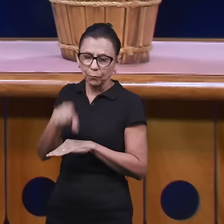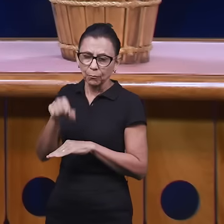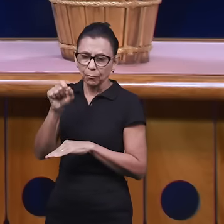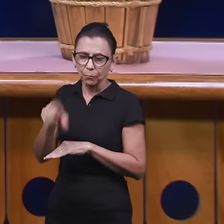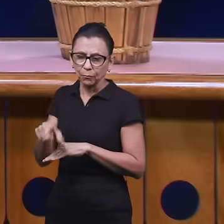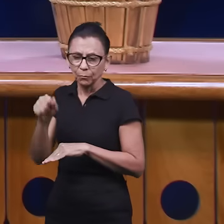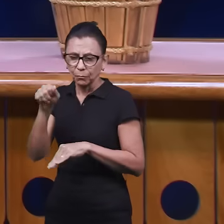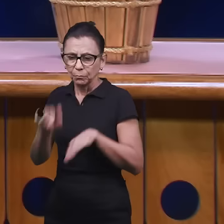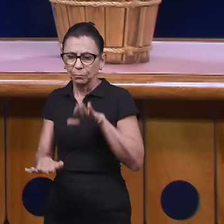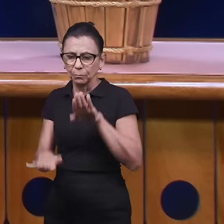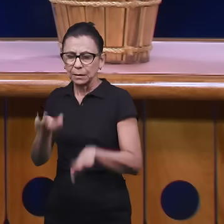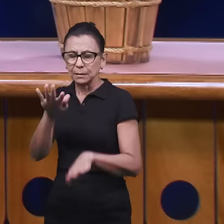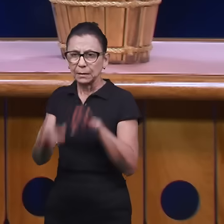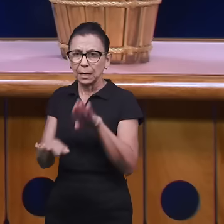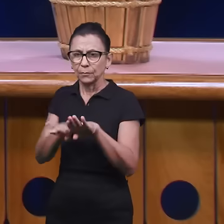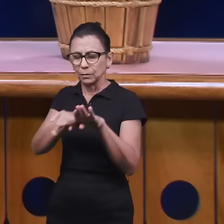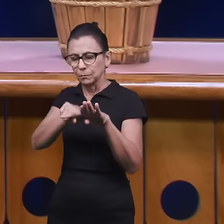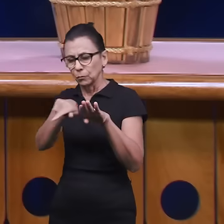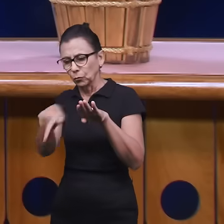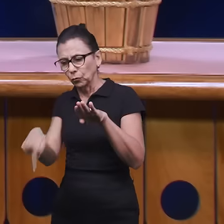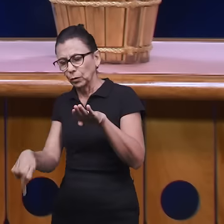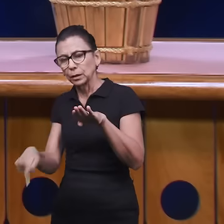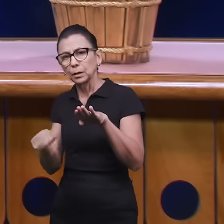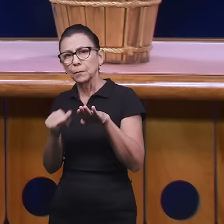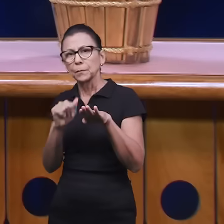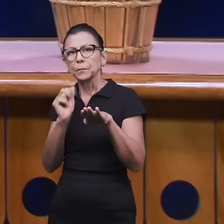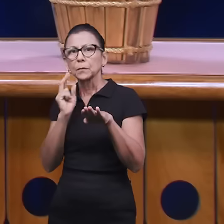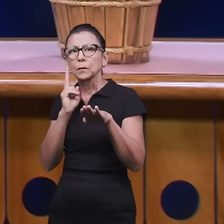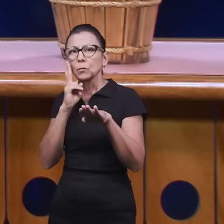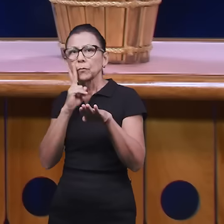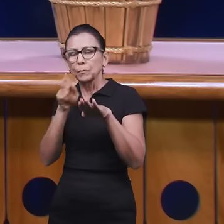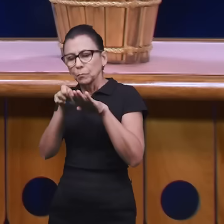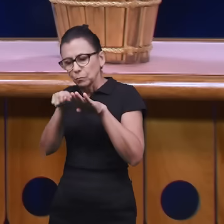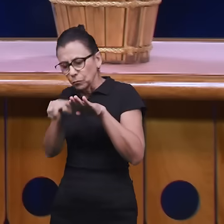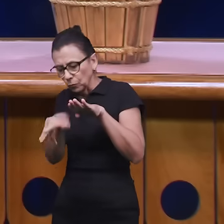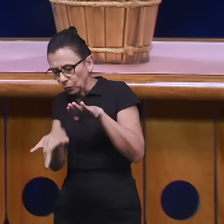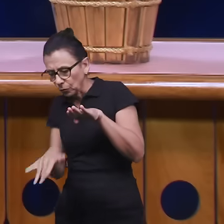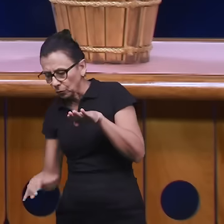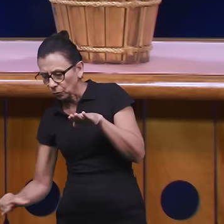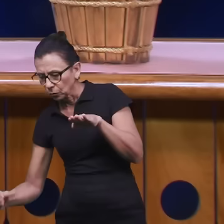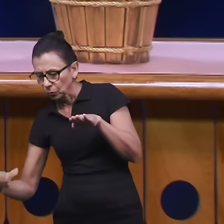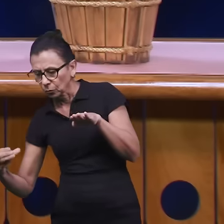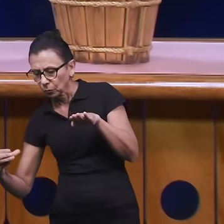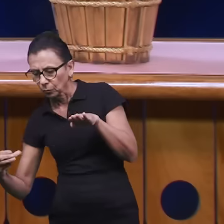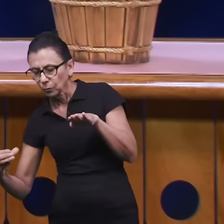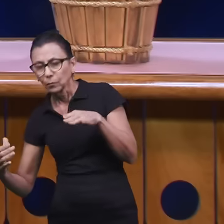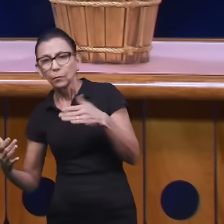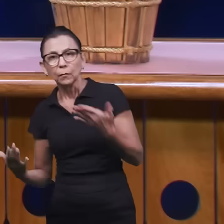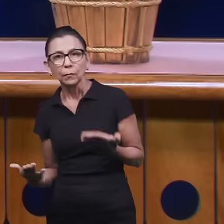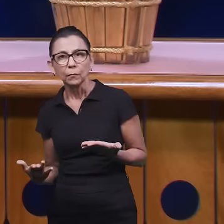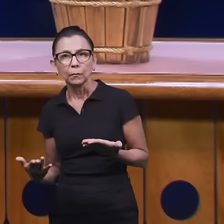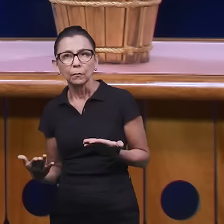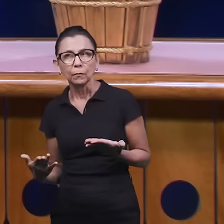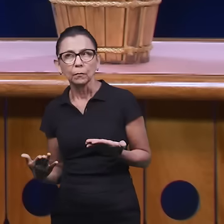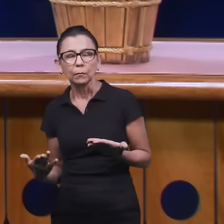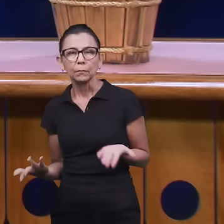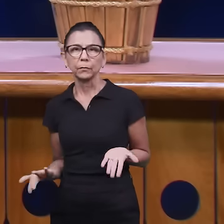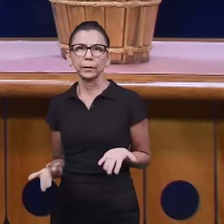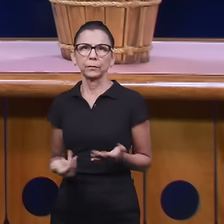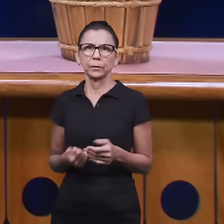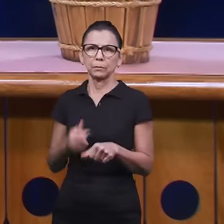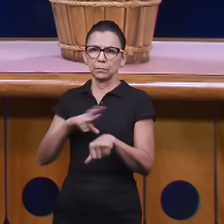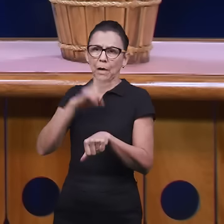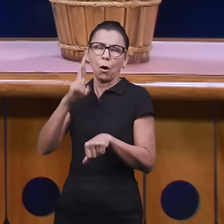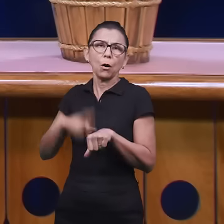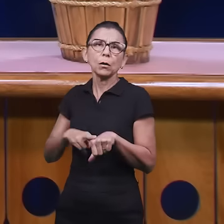depois era colhido no recipiente. Então era pisado em cima da rocha ali,